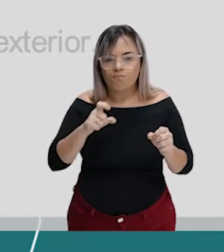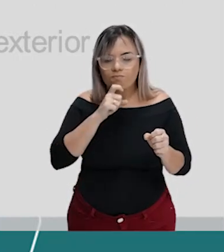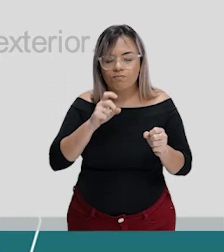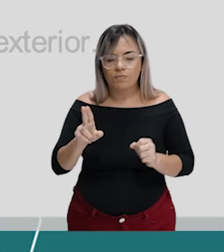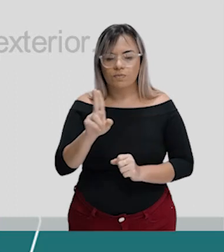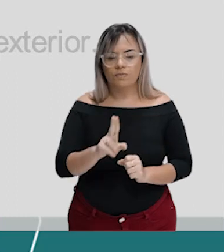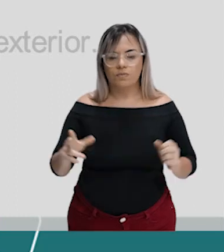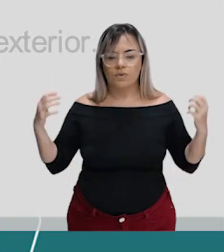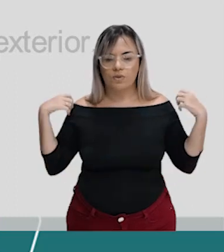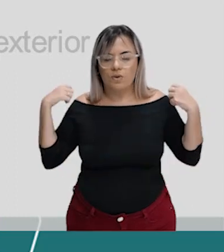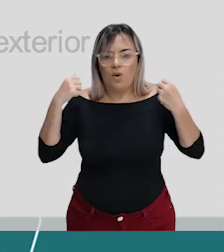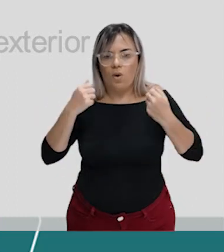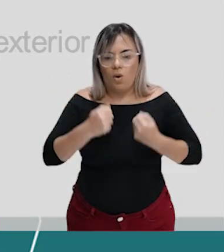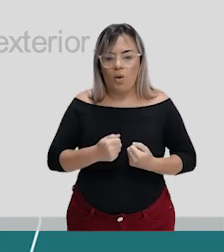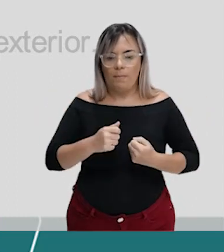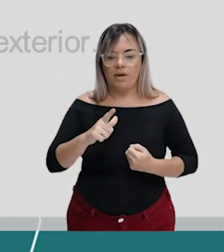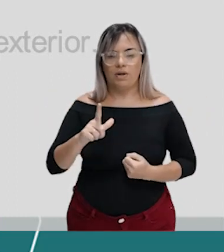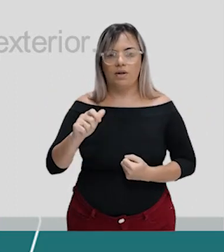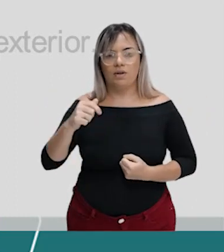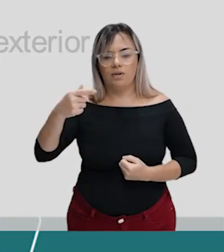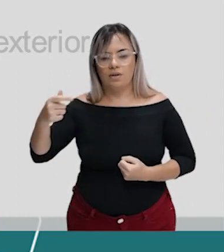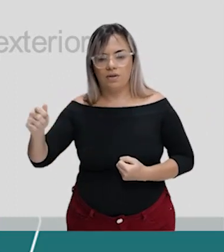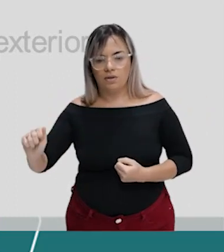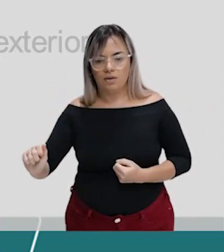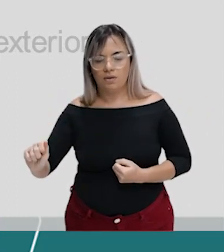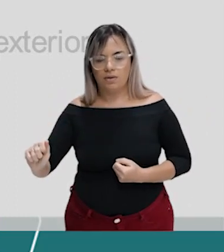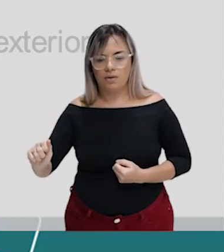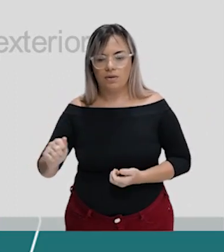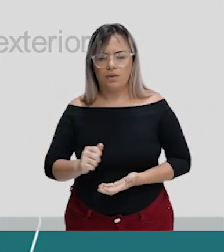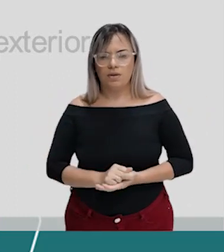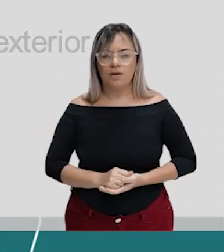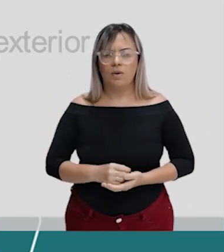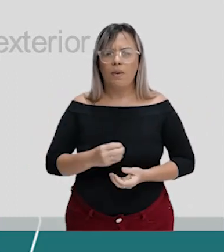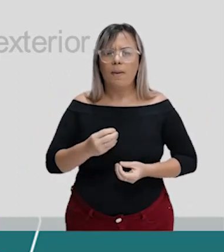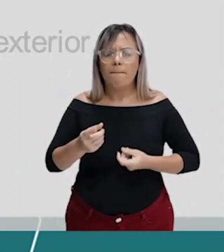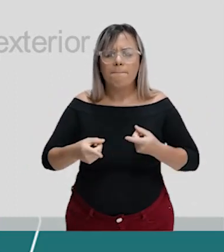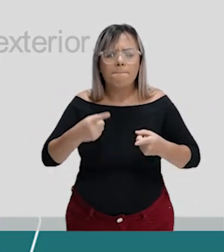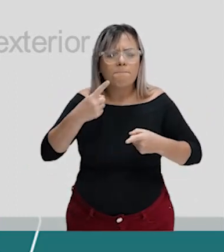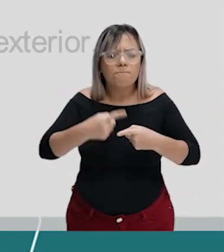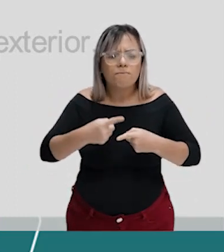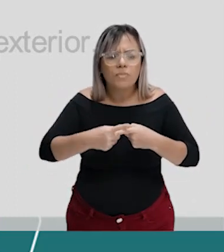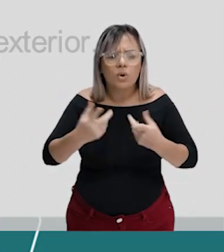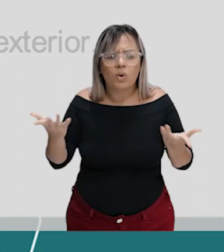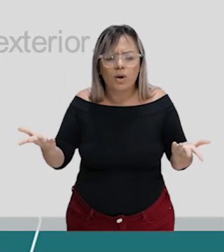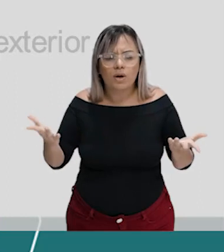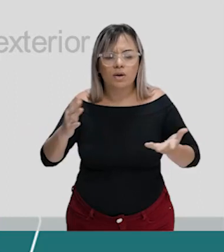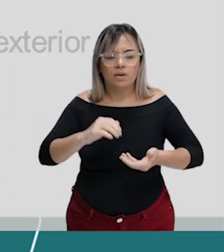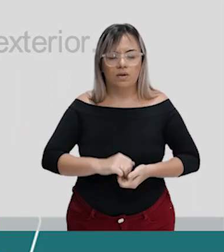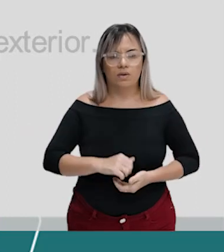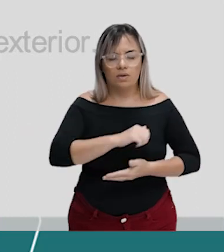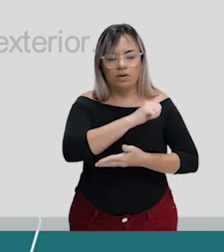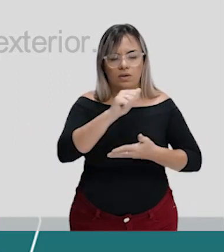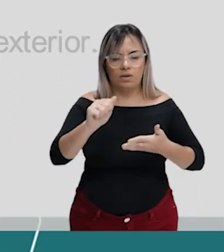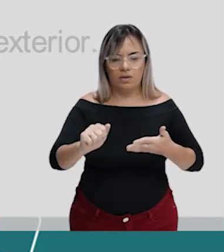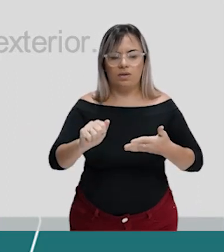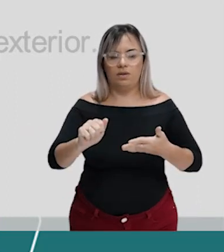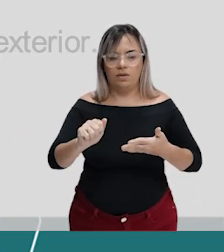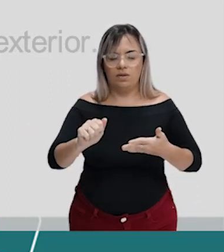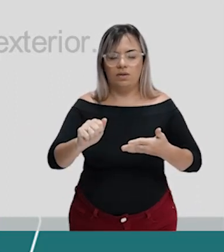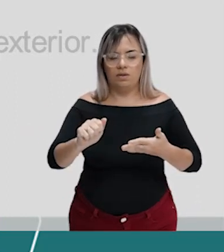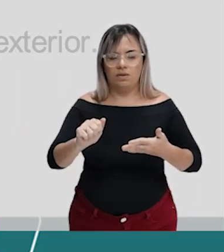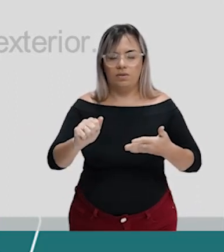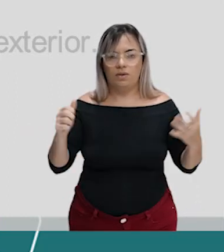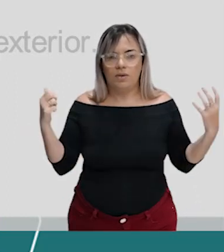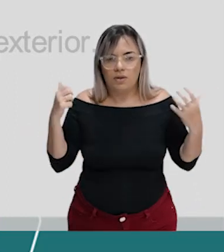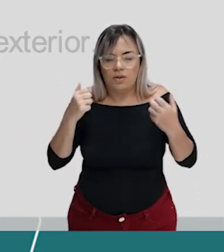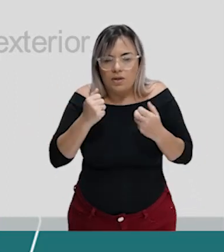lã baseadas no fato de a lã, letra A, ser uma fonte de calor, letra